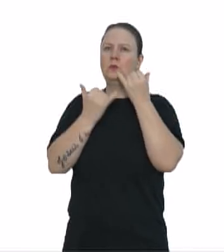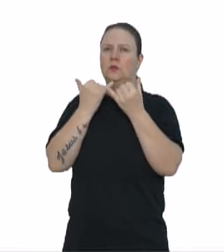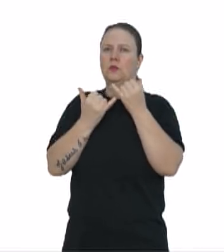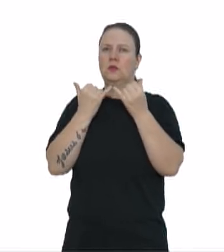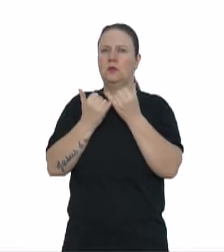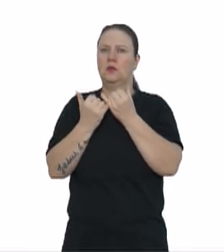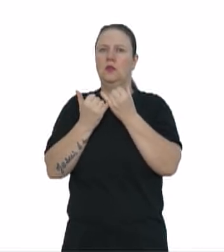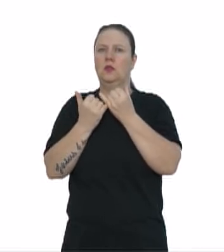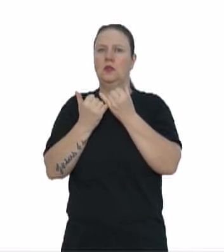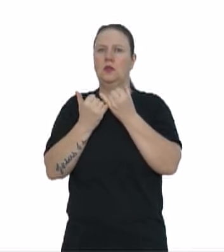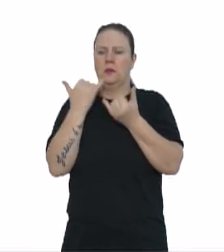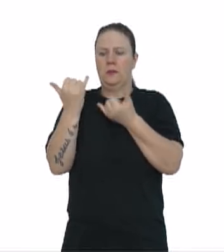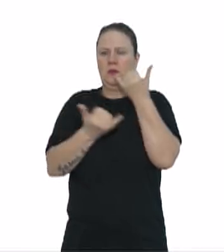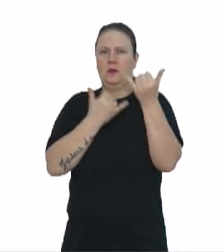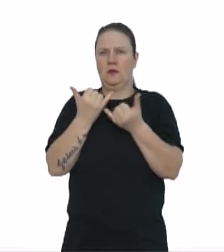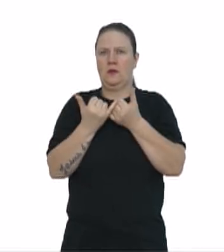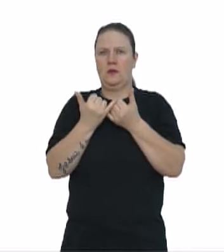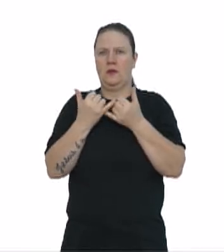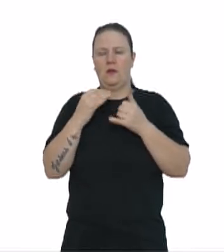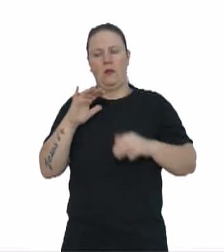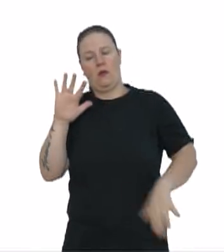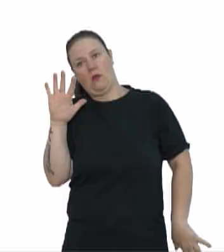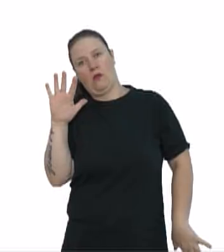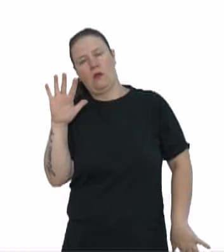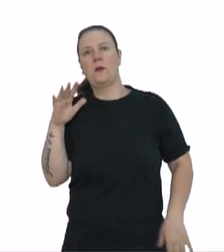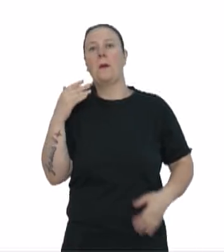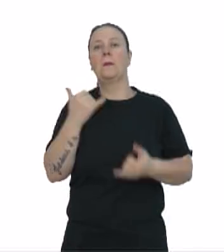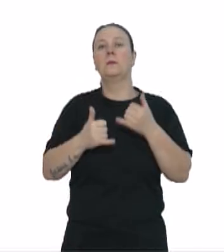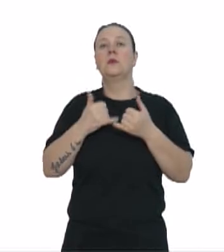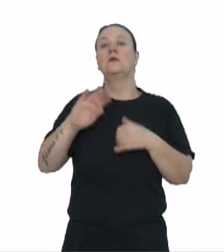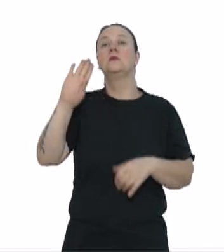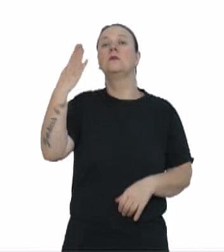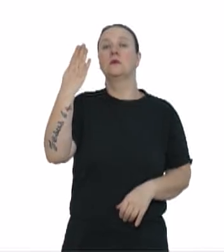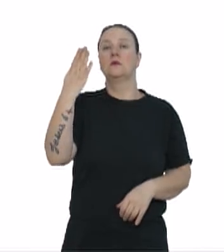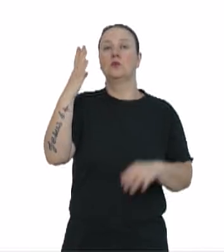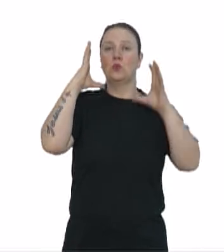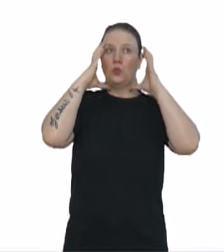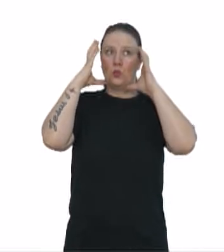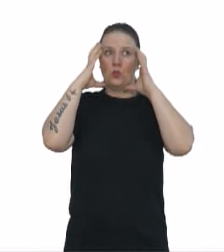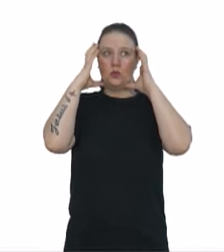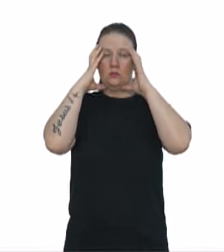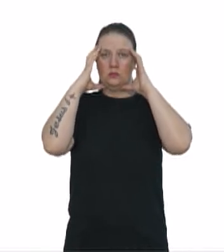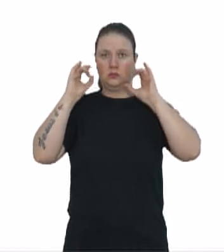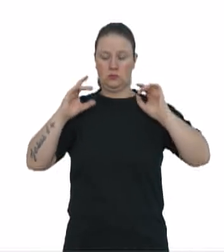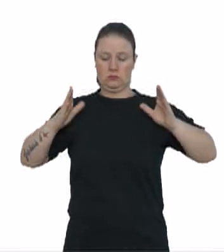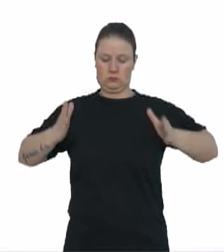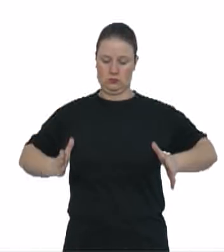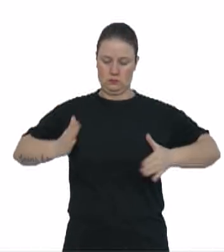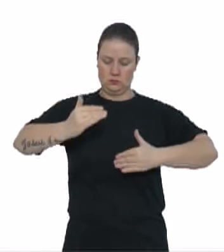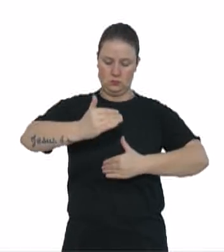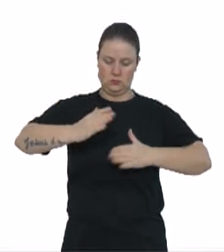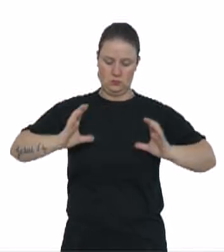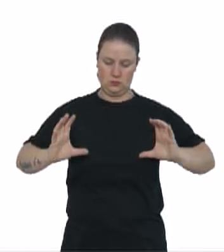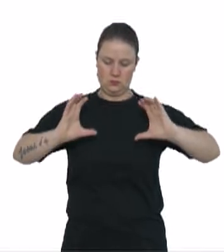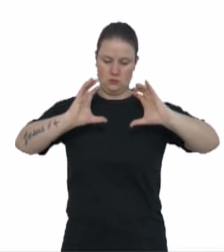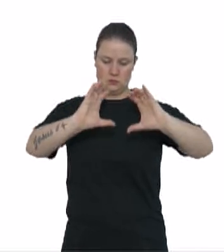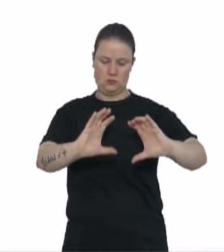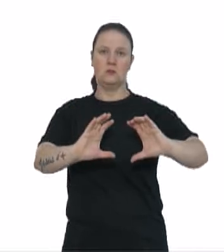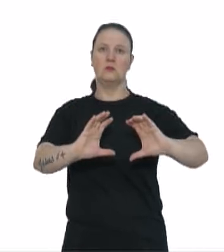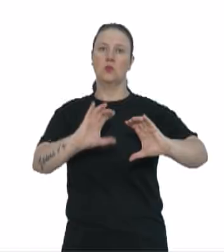manequim antigo, acho que é em madeira, e é apenas a cabeça, ela está ali num suporte apenas.